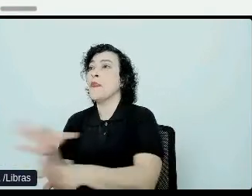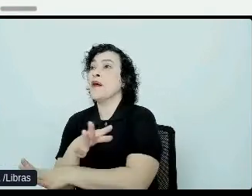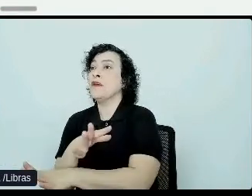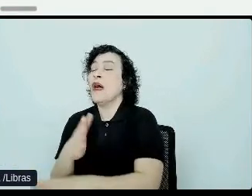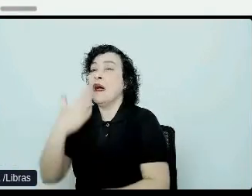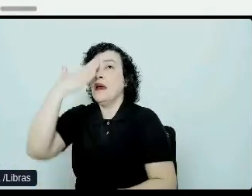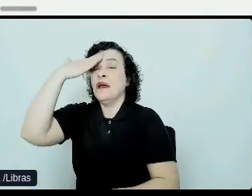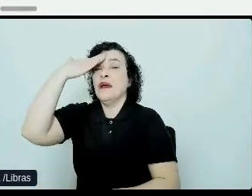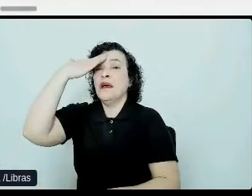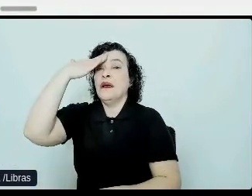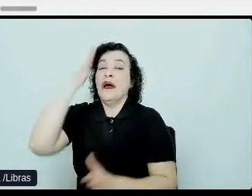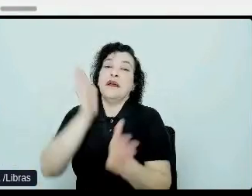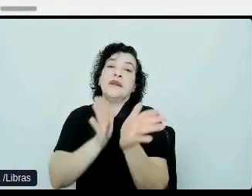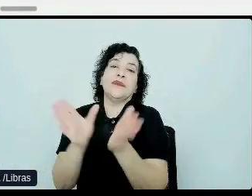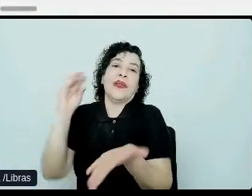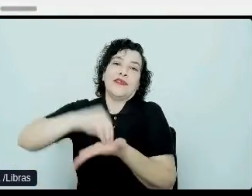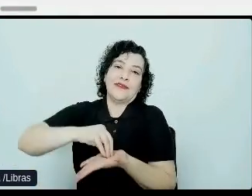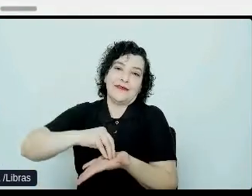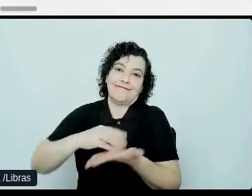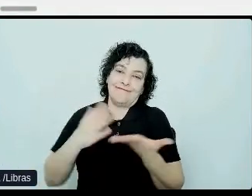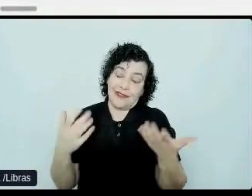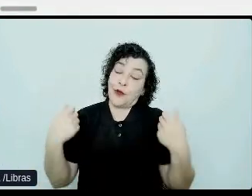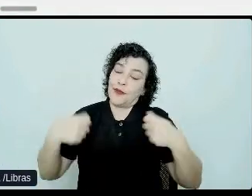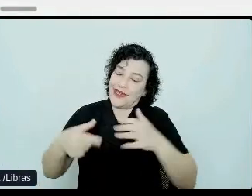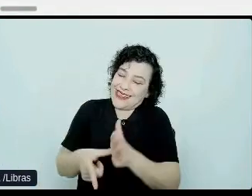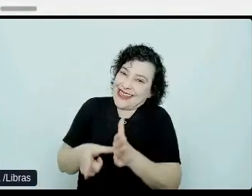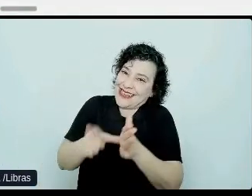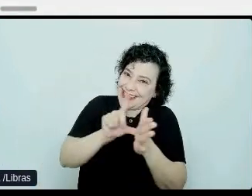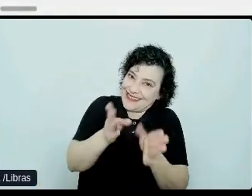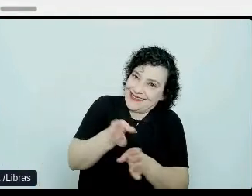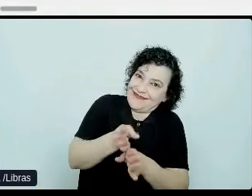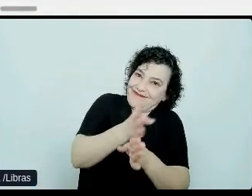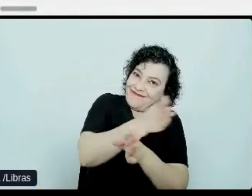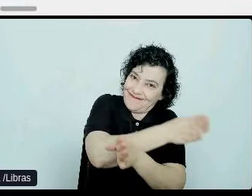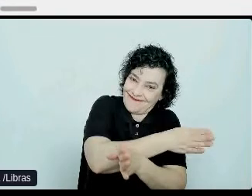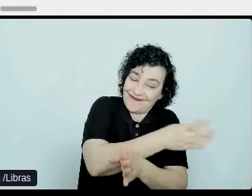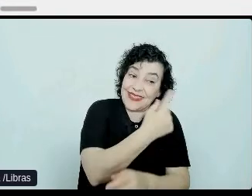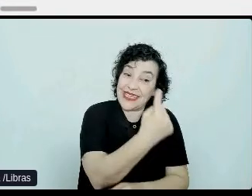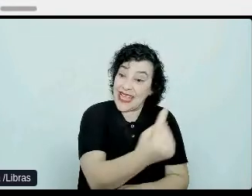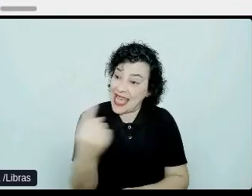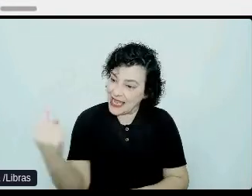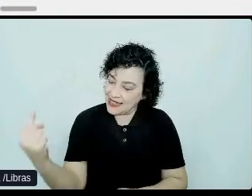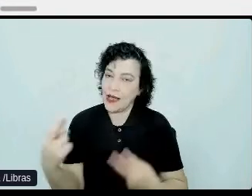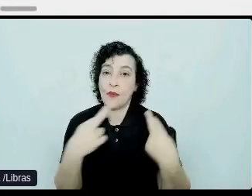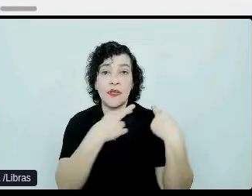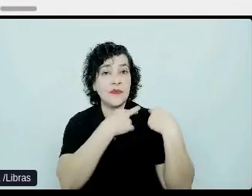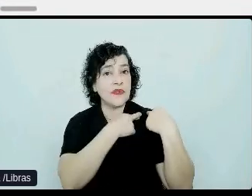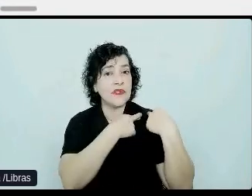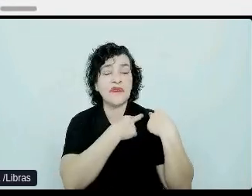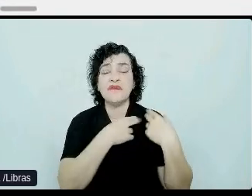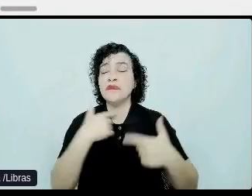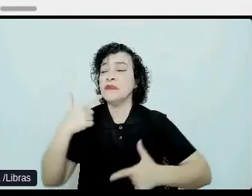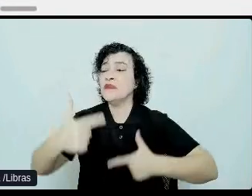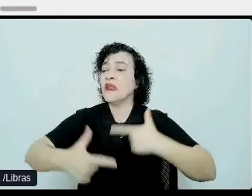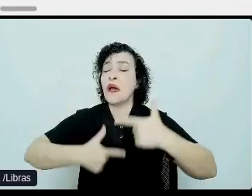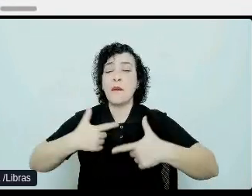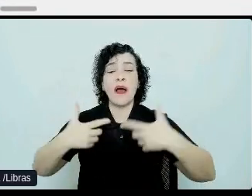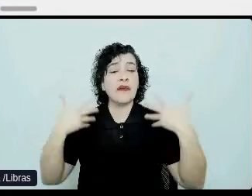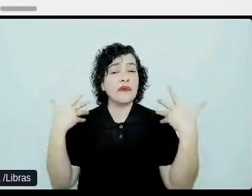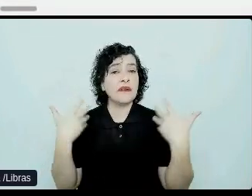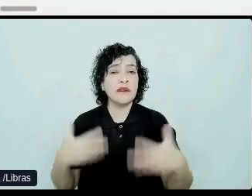essa abordagem justamente fazer essa divisão de responsabilidades para que não pese, né, para ninguém, né, no sentido